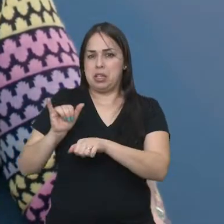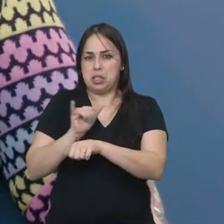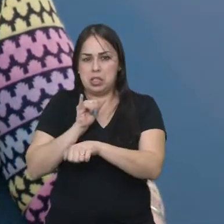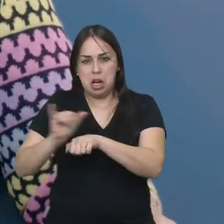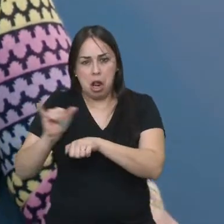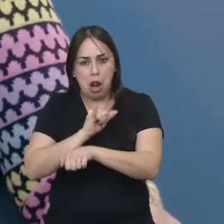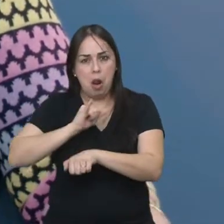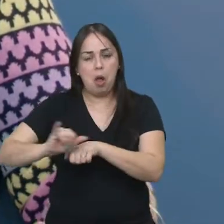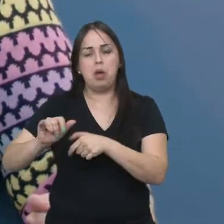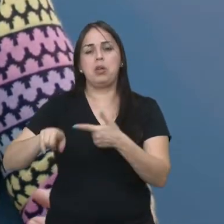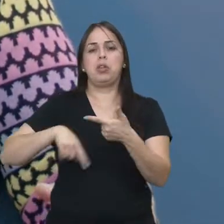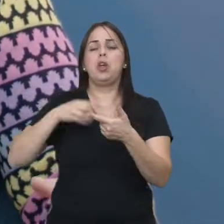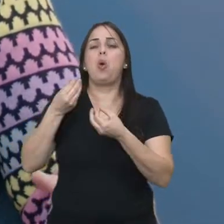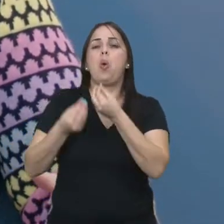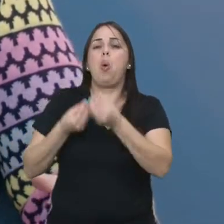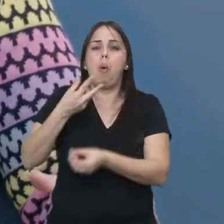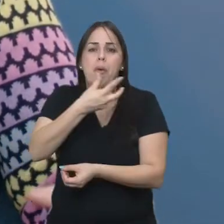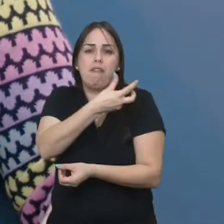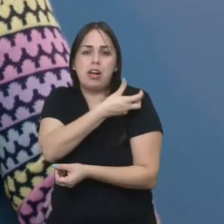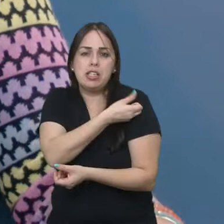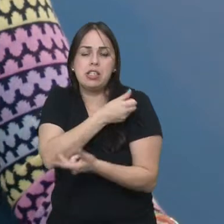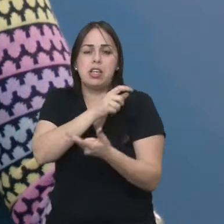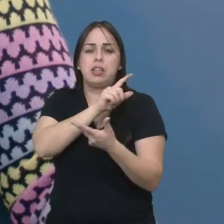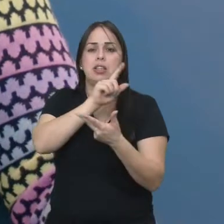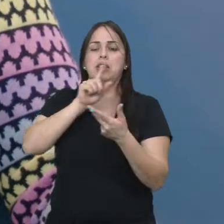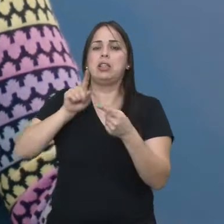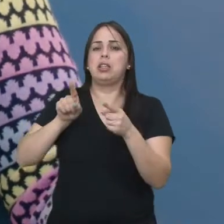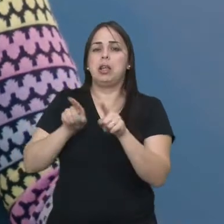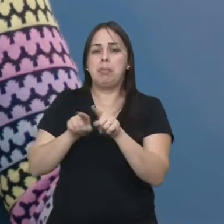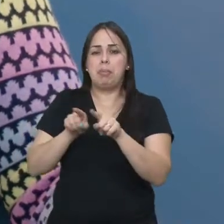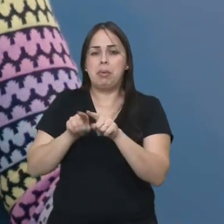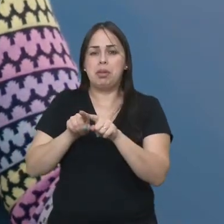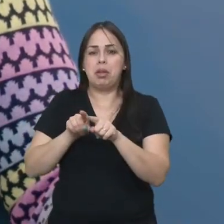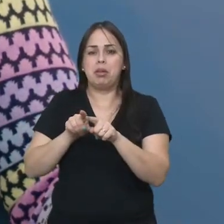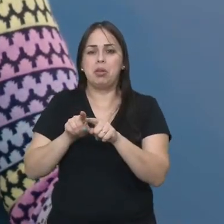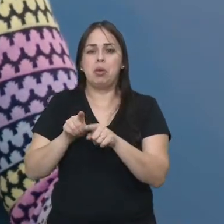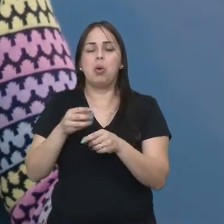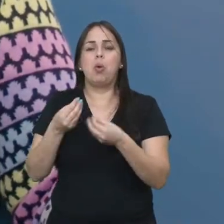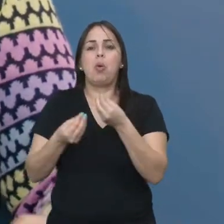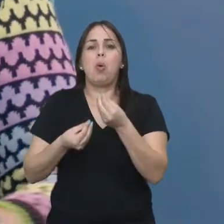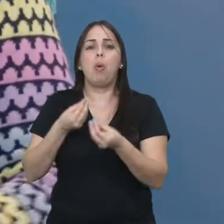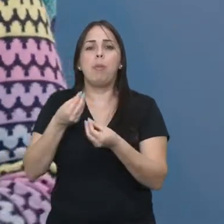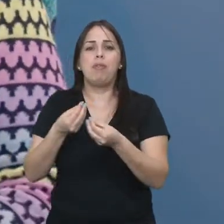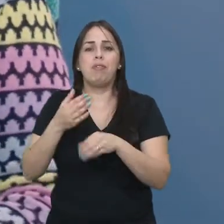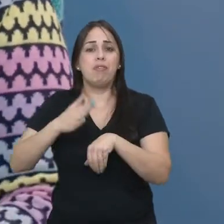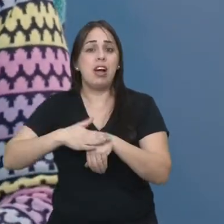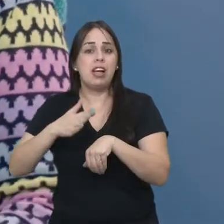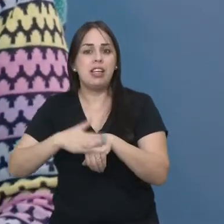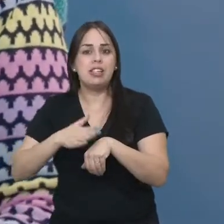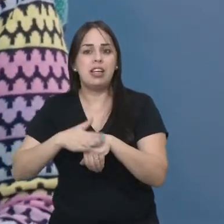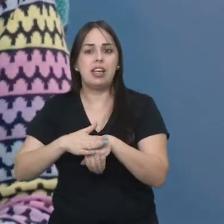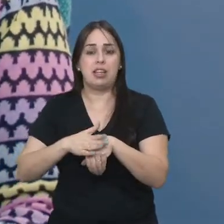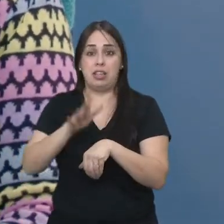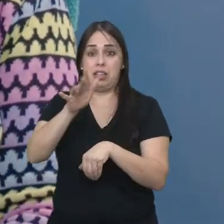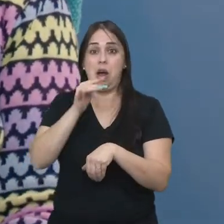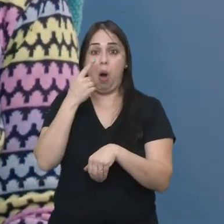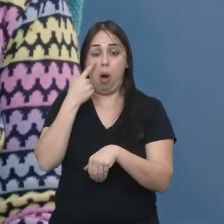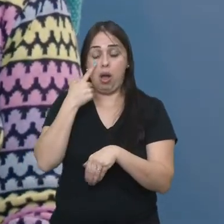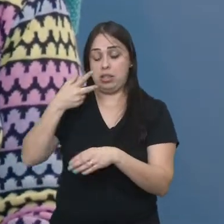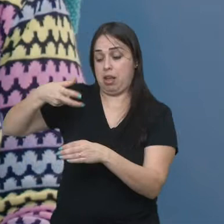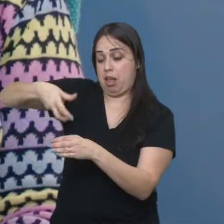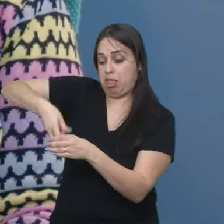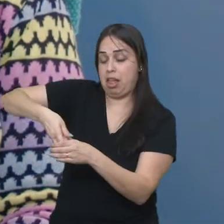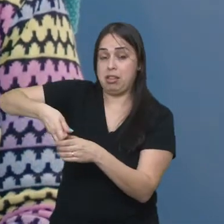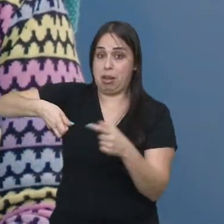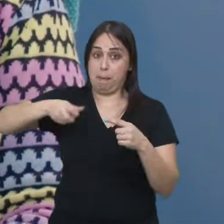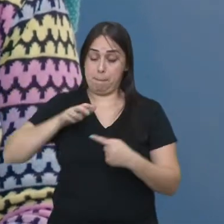uma logística, tanto da aplicação da vacina, teve essa mudança na questão do gesto vacinal, onde você faz uma vacina, você prepara na frente do